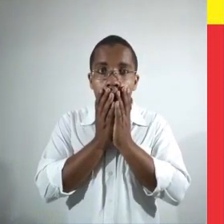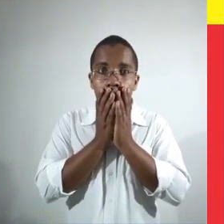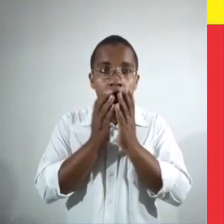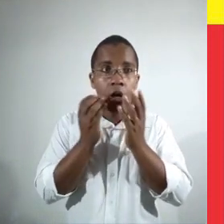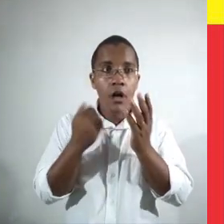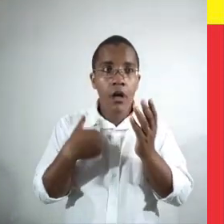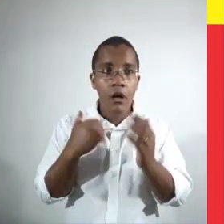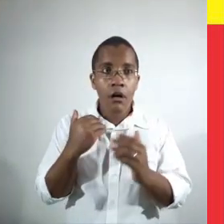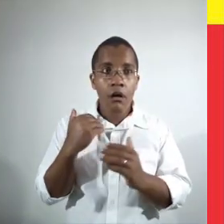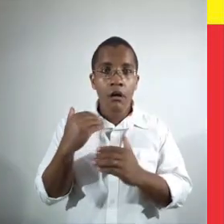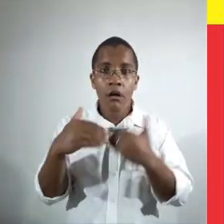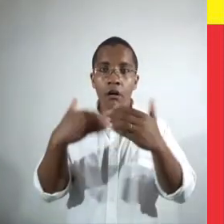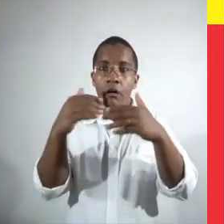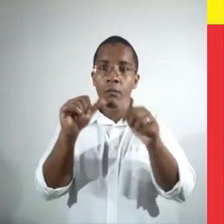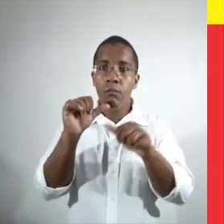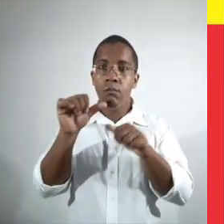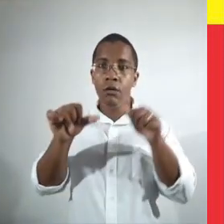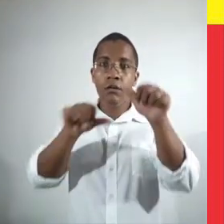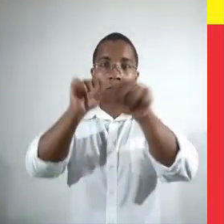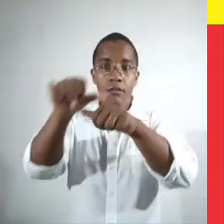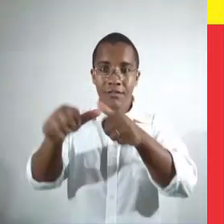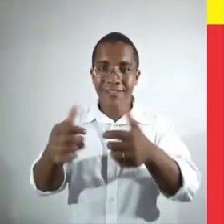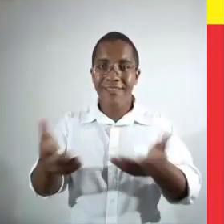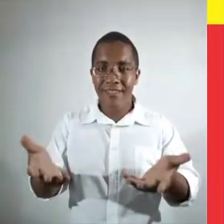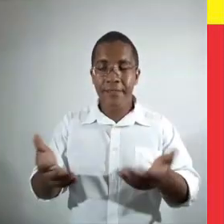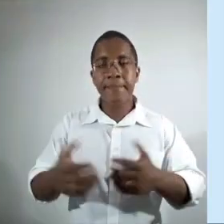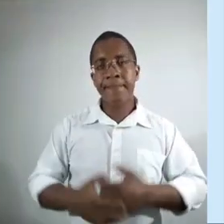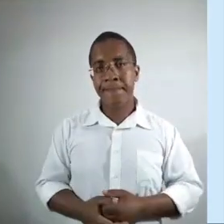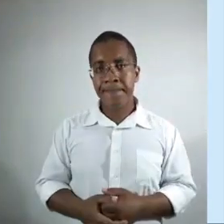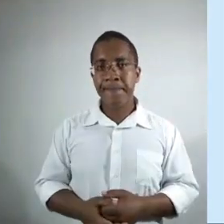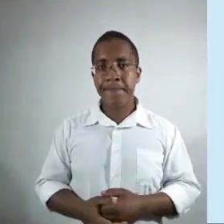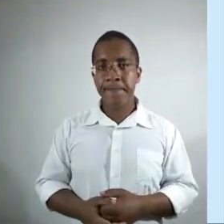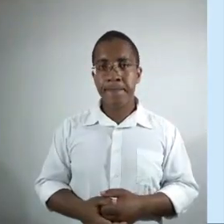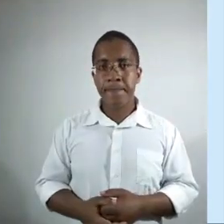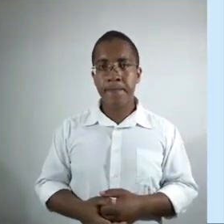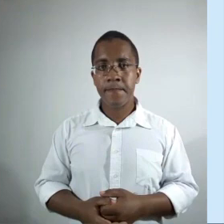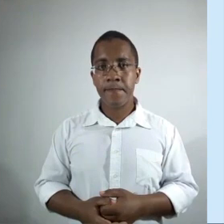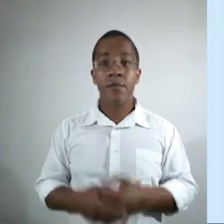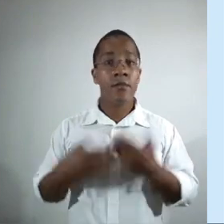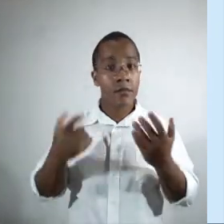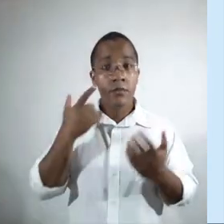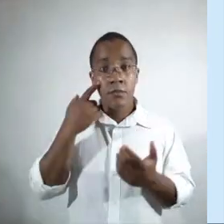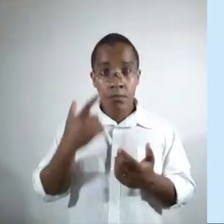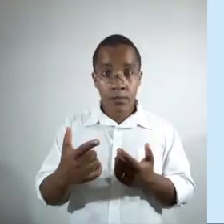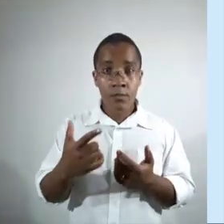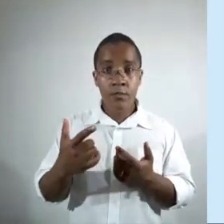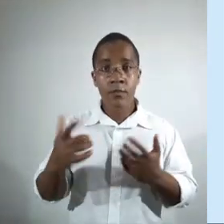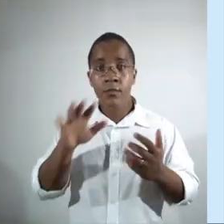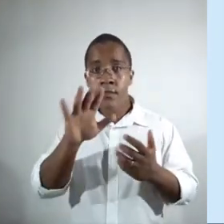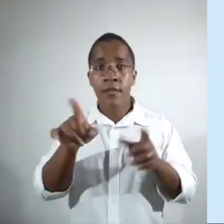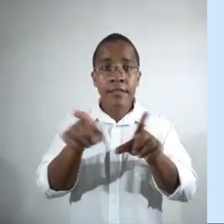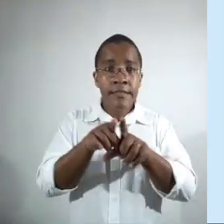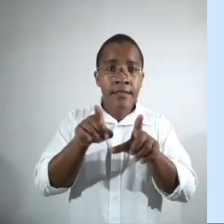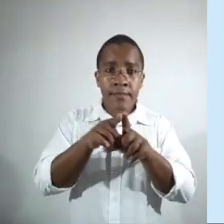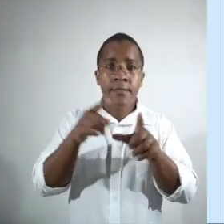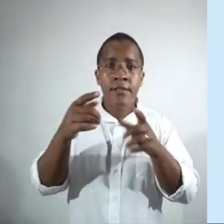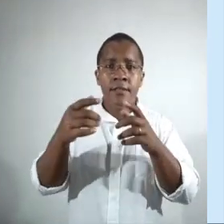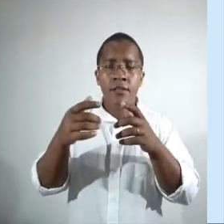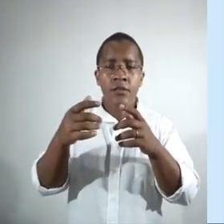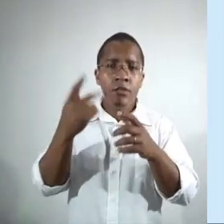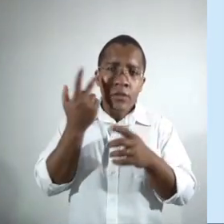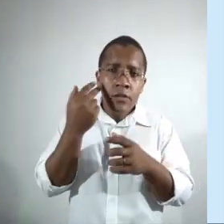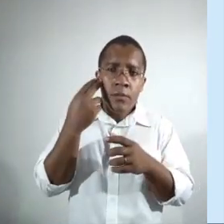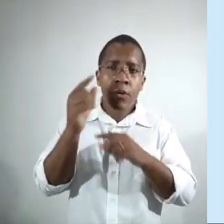surpresa, né, com o desenvolvimento dela e tal. Então, vejam só, é comum também,